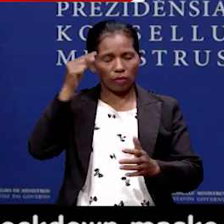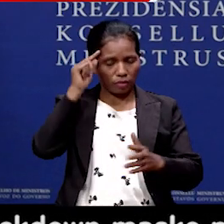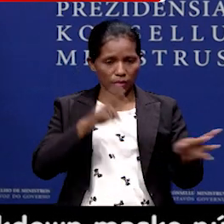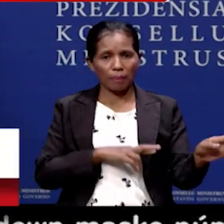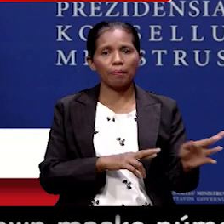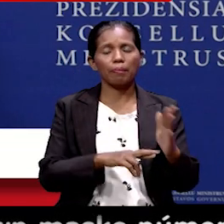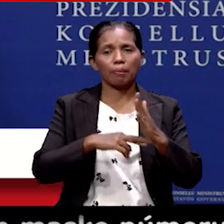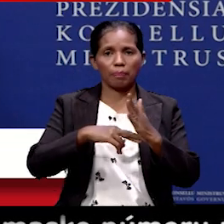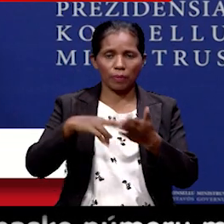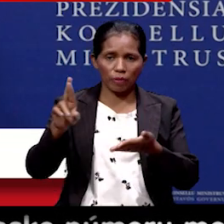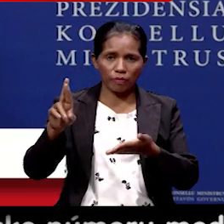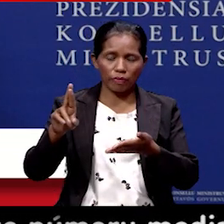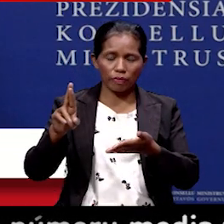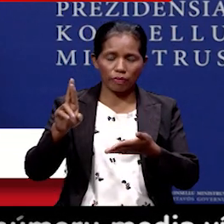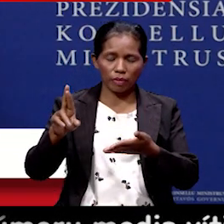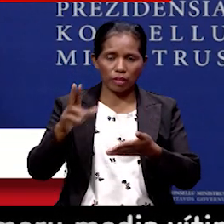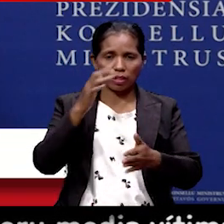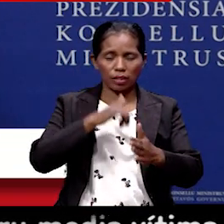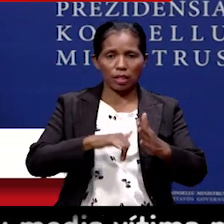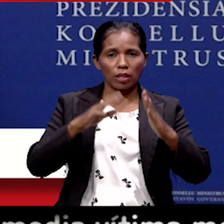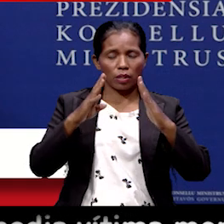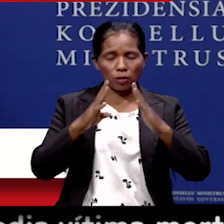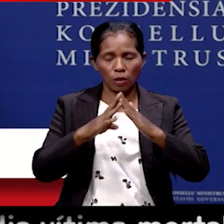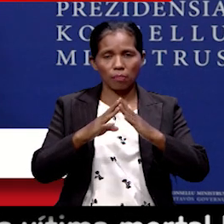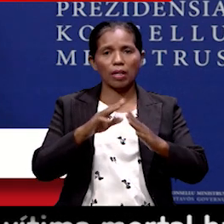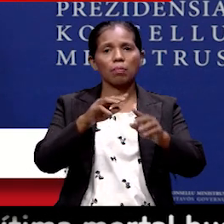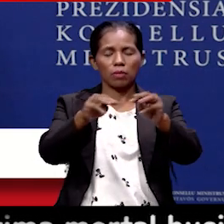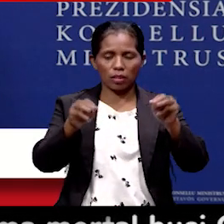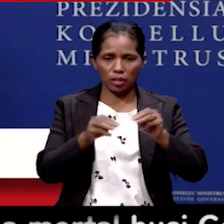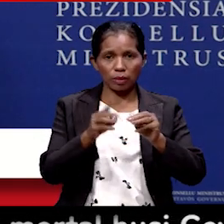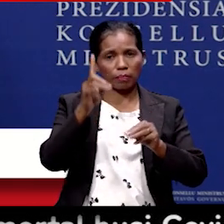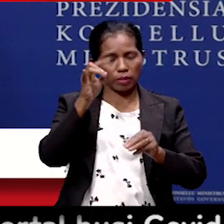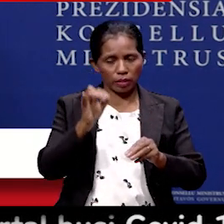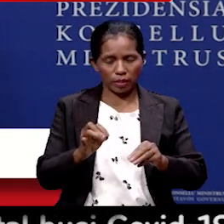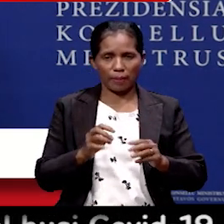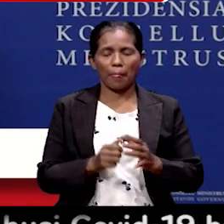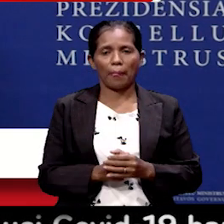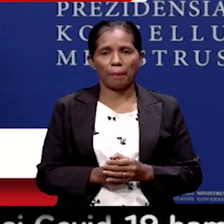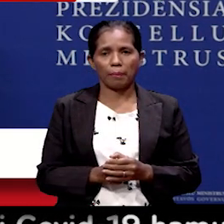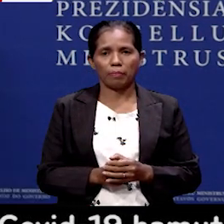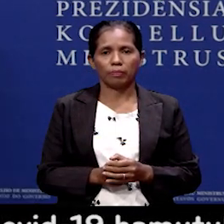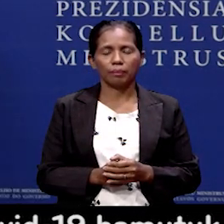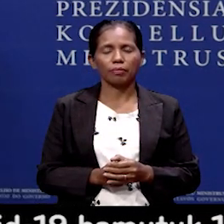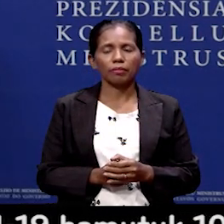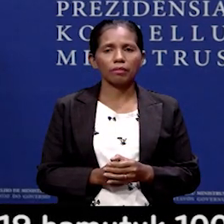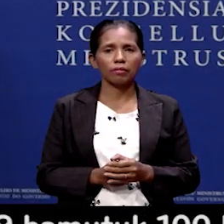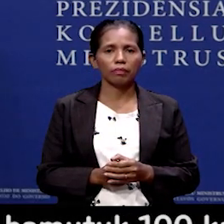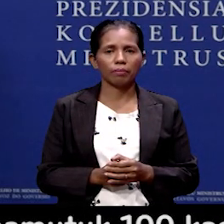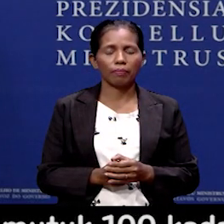geral para o município de Lili. Confinamento obrigatório geral para